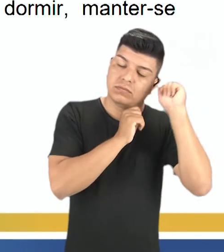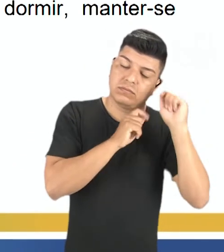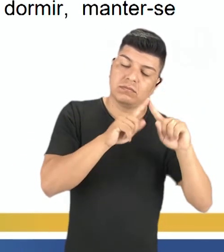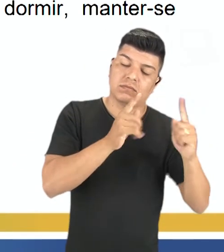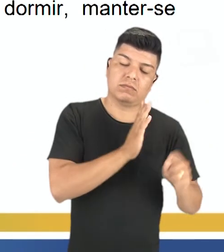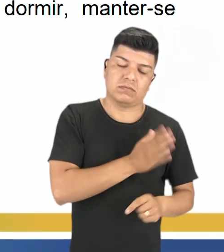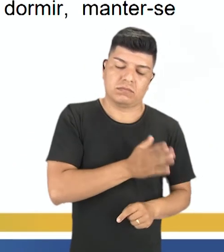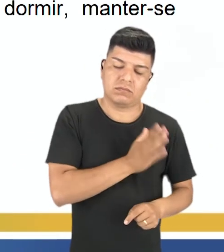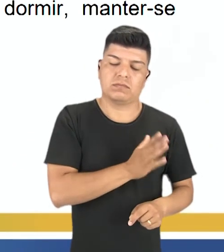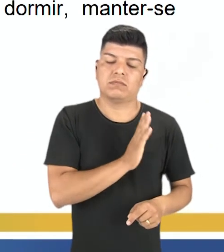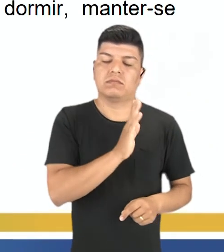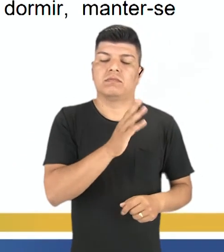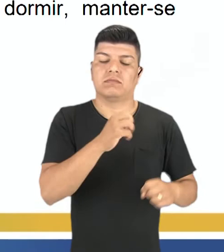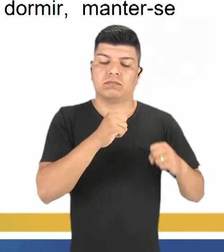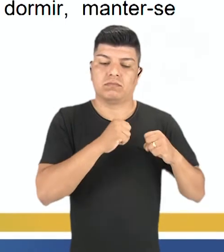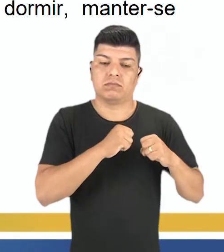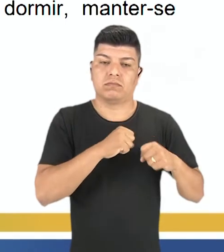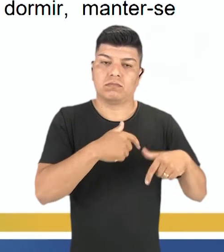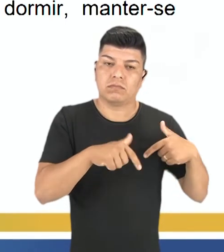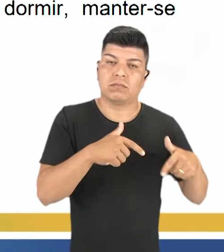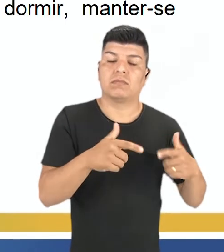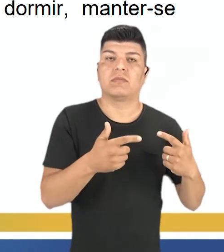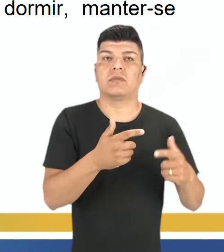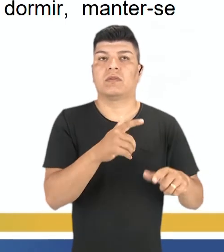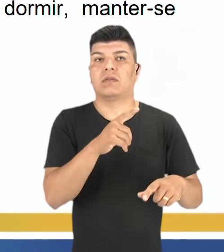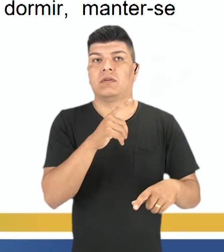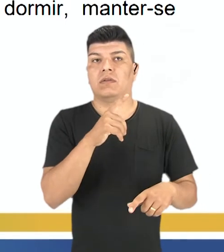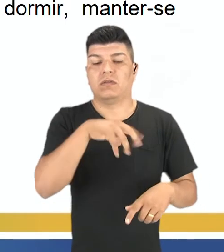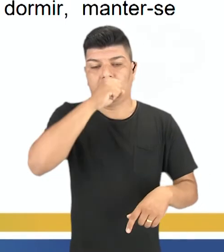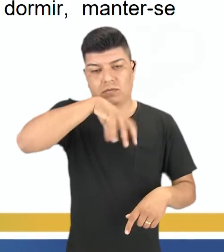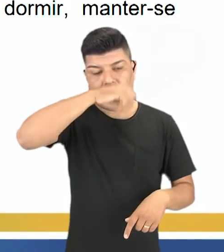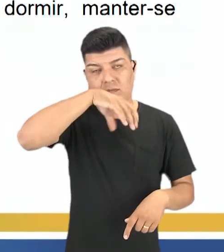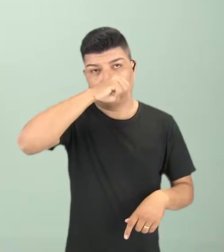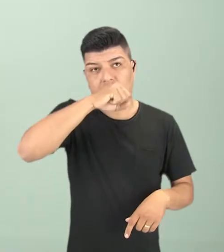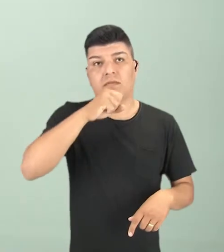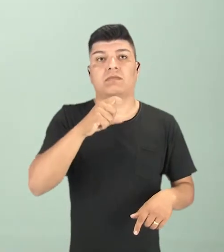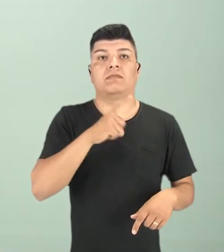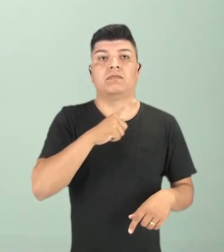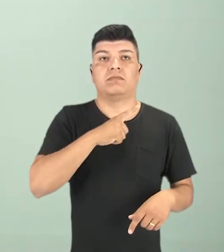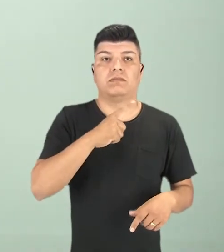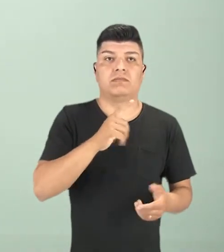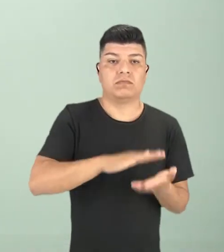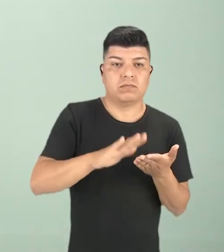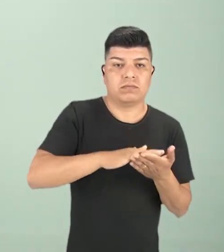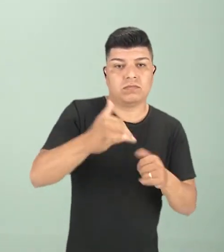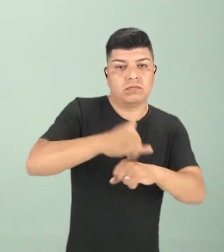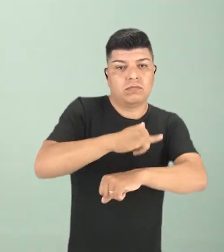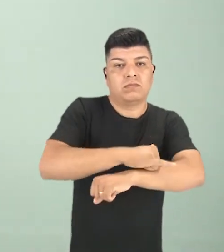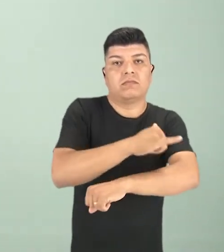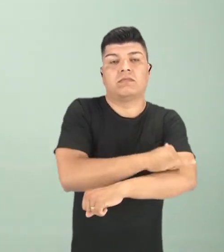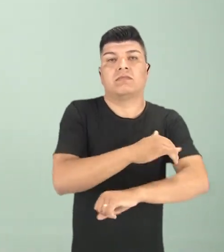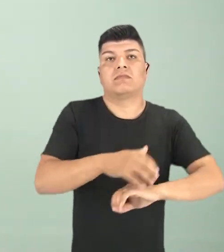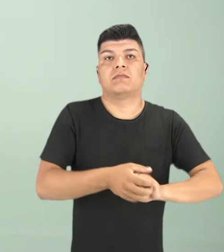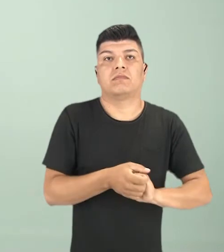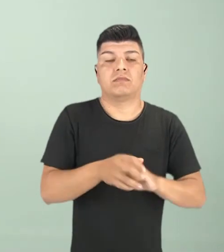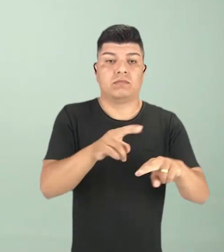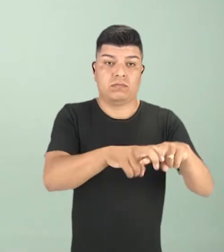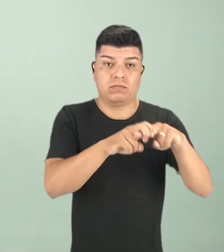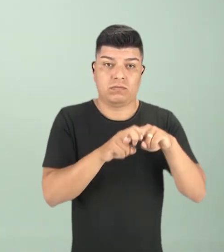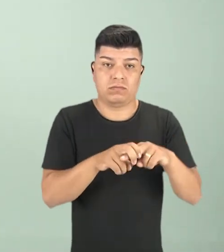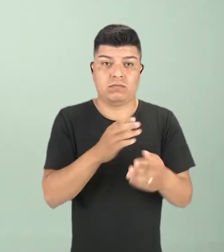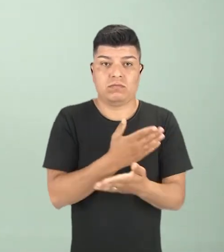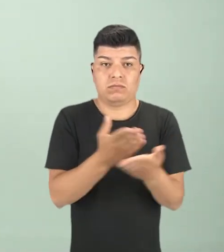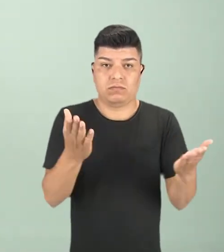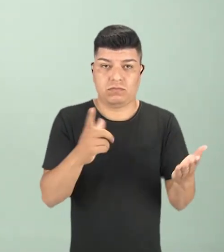mas seu coração está trabalhando, seu sistema digestório está trabalhando, você está respirando, então existe um consumo energético. Tá? Por isso que você tem